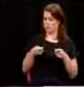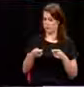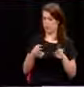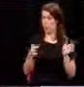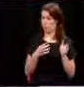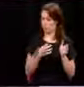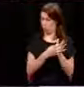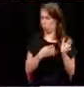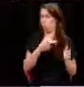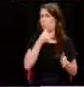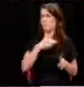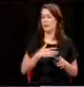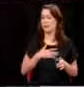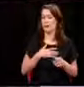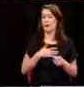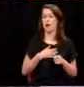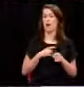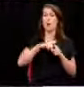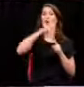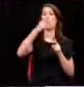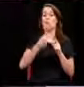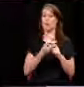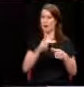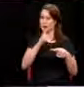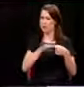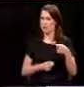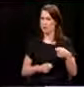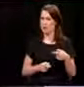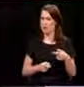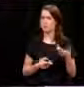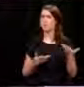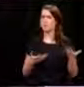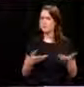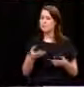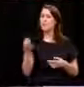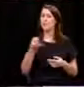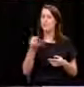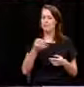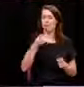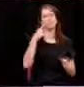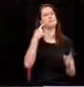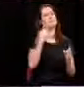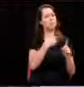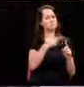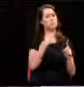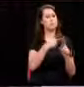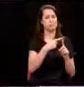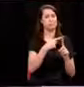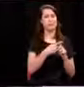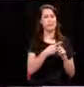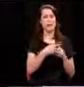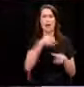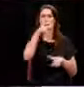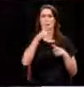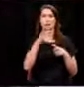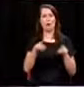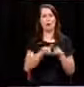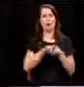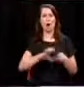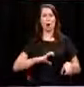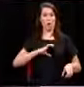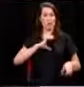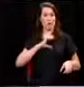ano e meio. E neste ano e meio, têm notado esse feedback maior... tem sido bastante agradável, bastante positivo. As pessoas confiam em nós,